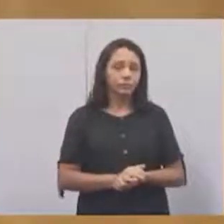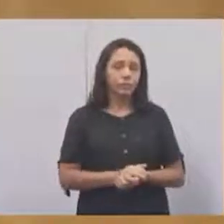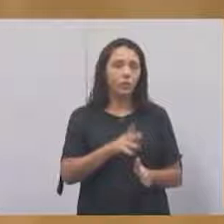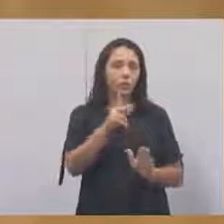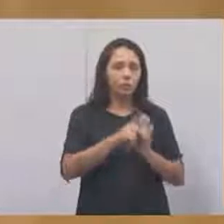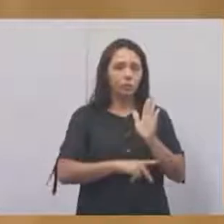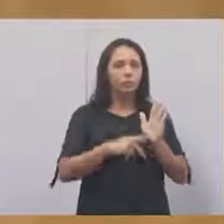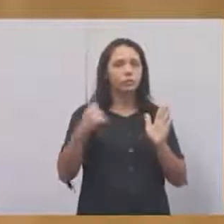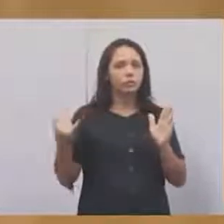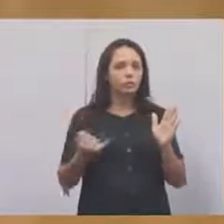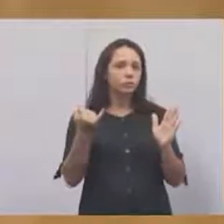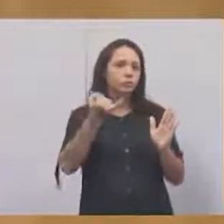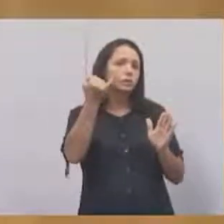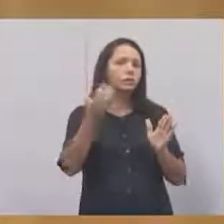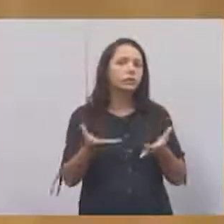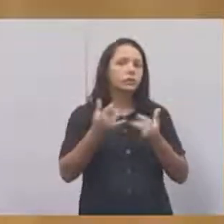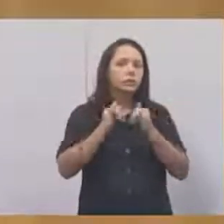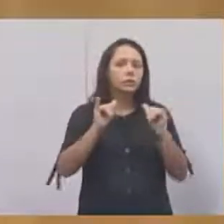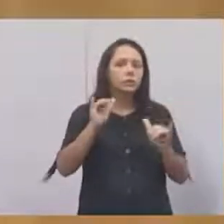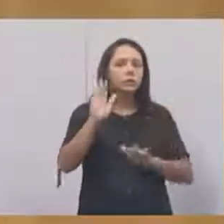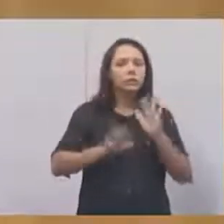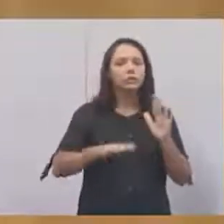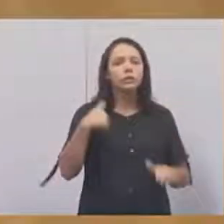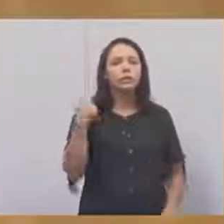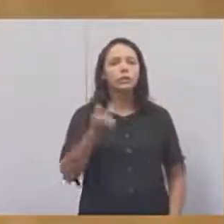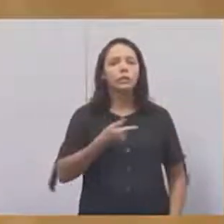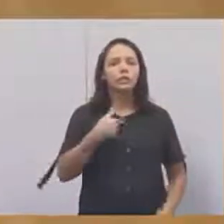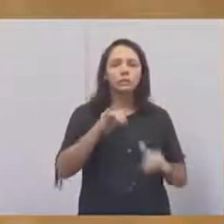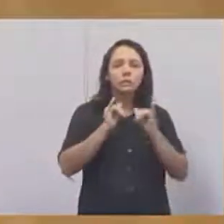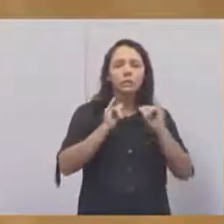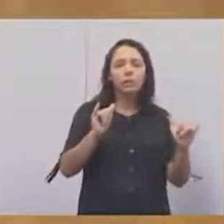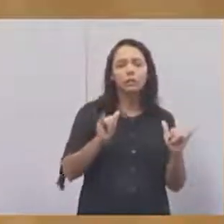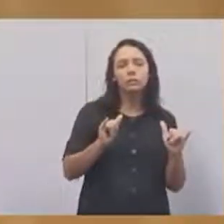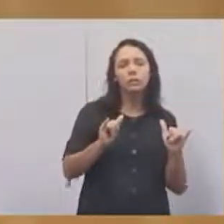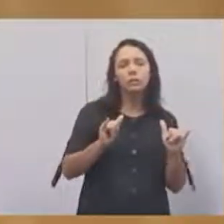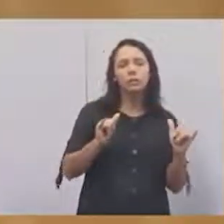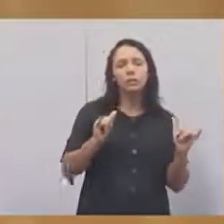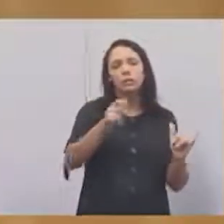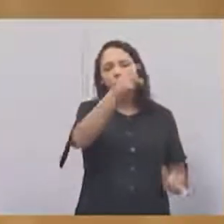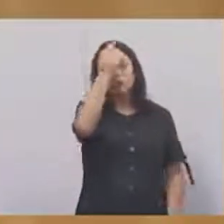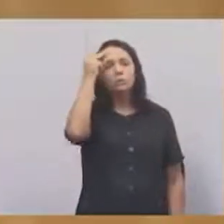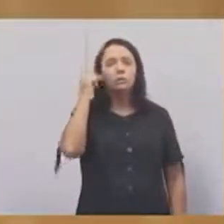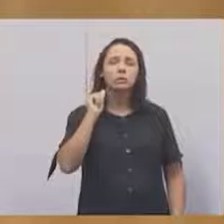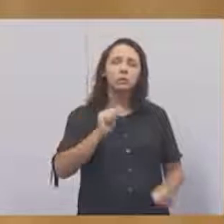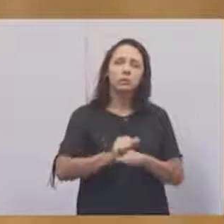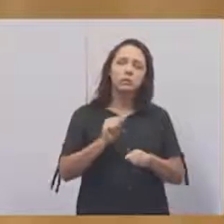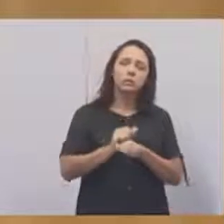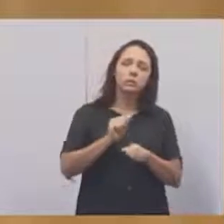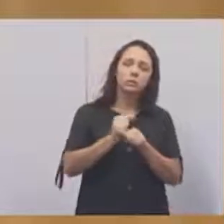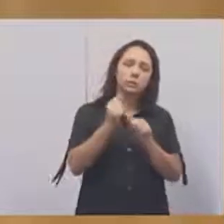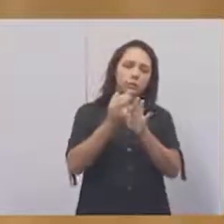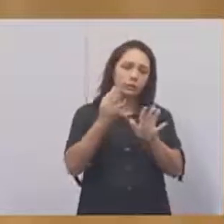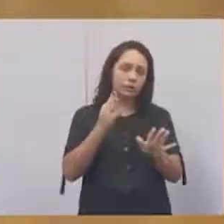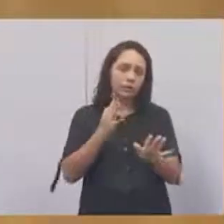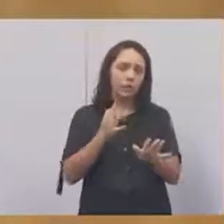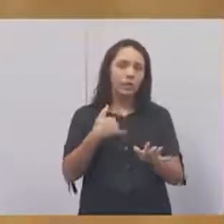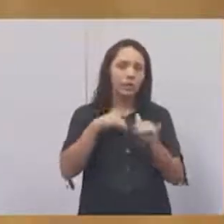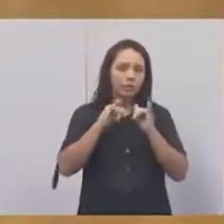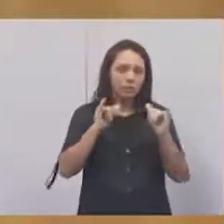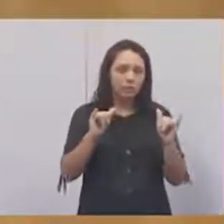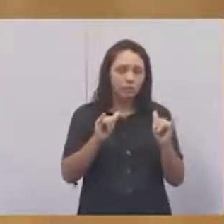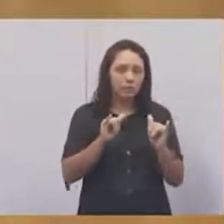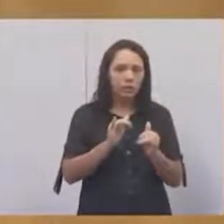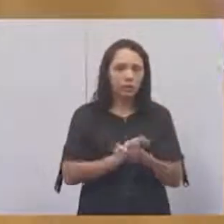que às vezes a gente faz um discurso, o próprio Luiz Flávio falou, das pessoas que agonizam na fila. E eu vou dar meu testemunho como médico. Nada